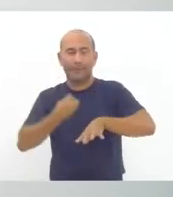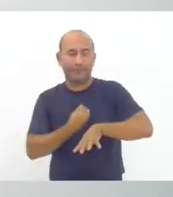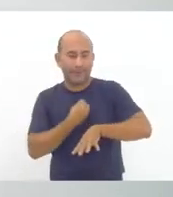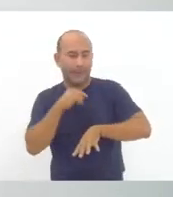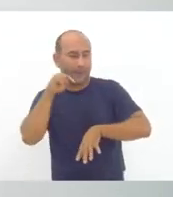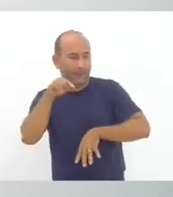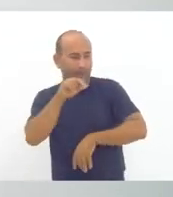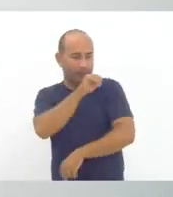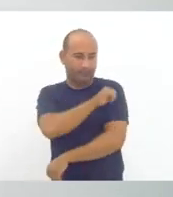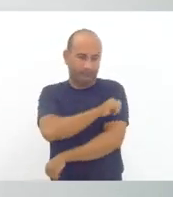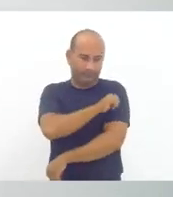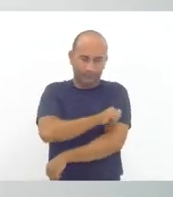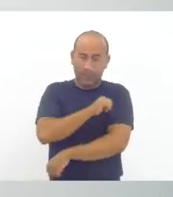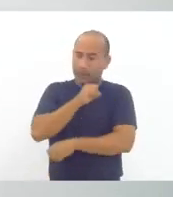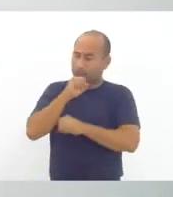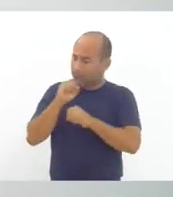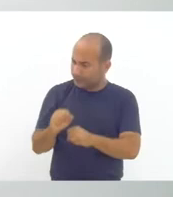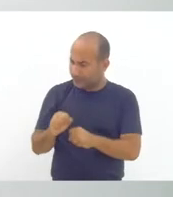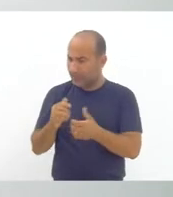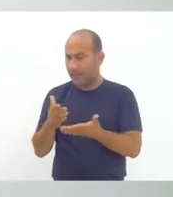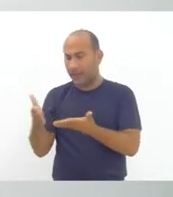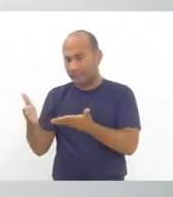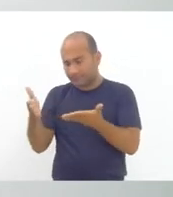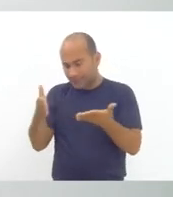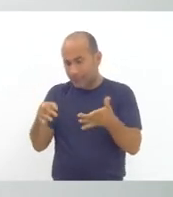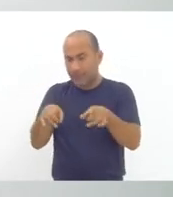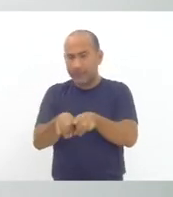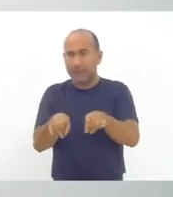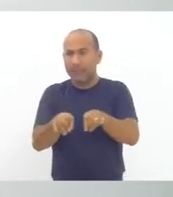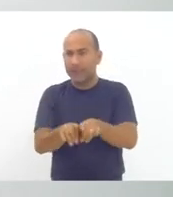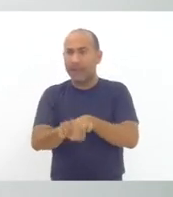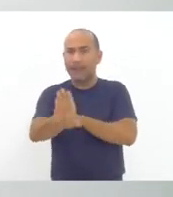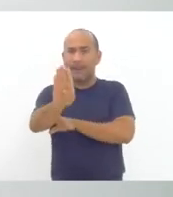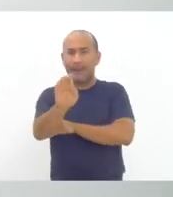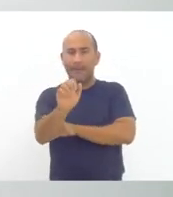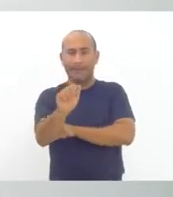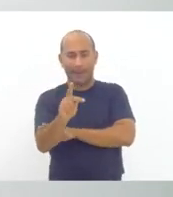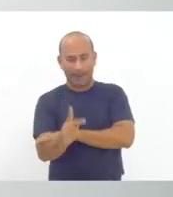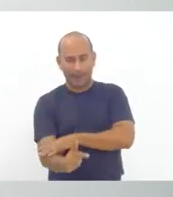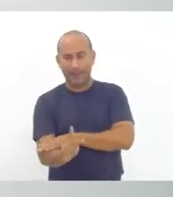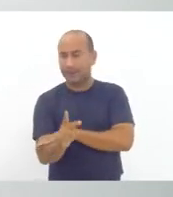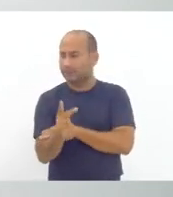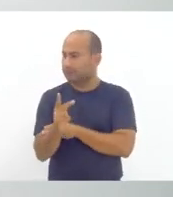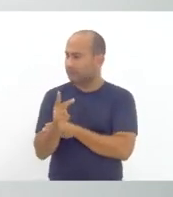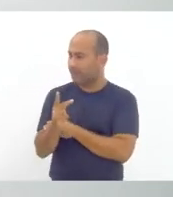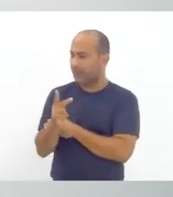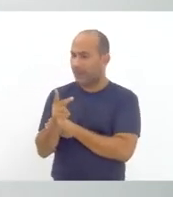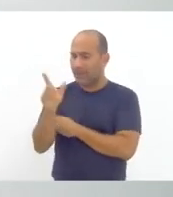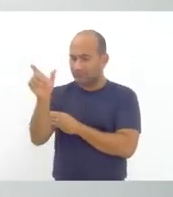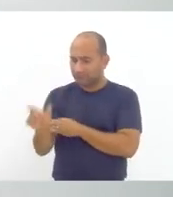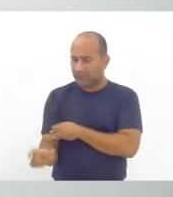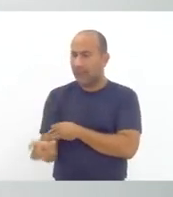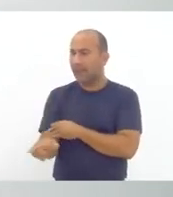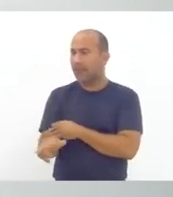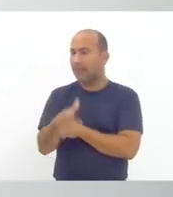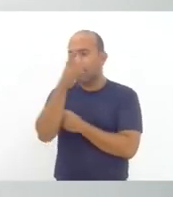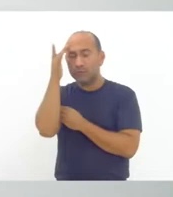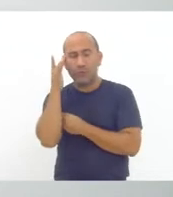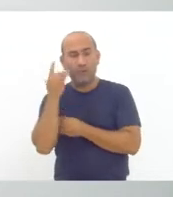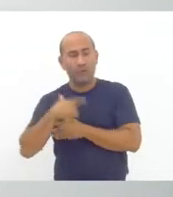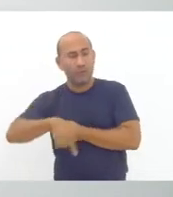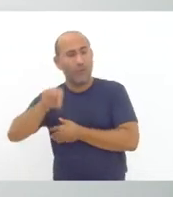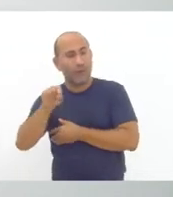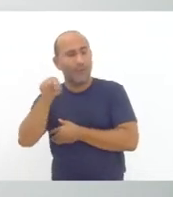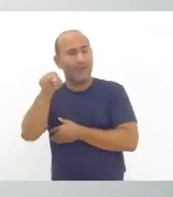Janeiro que poderiam estar aqui também o bap representando todas as pessoas é ter escolhido essa